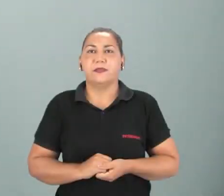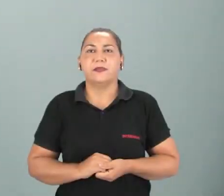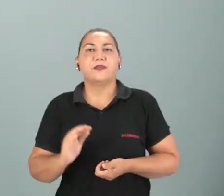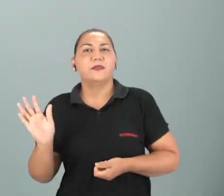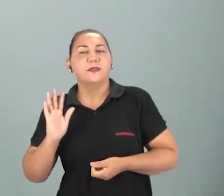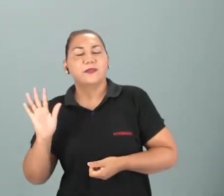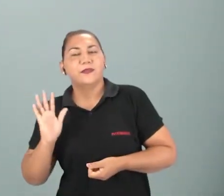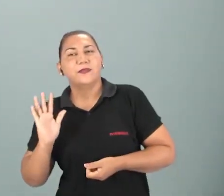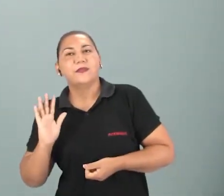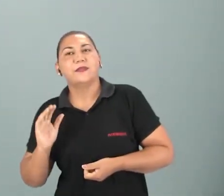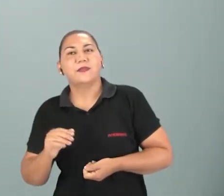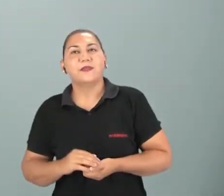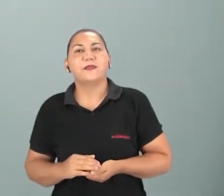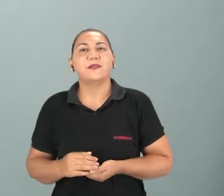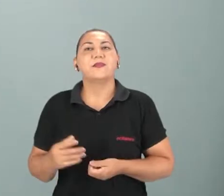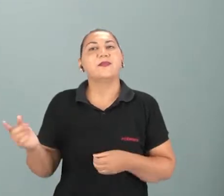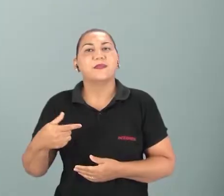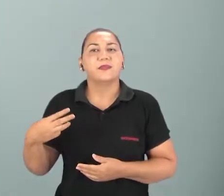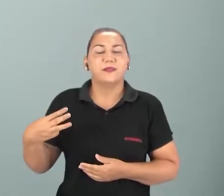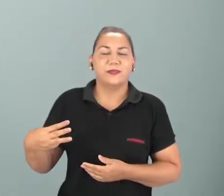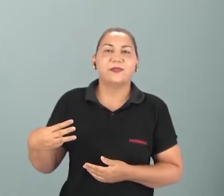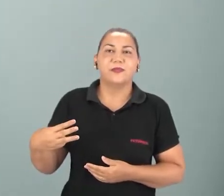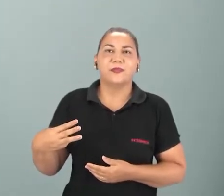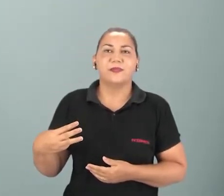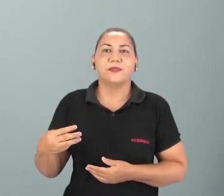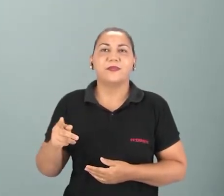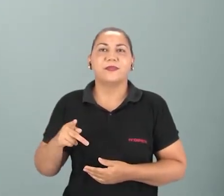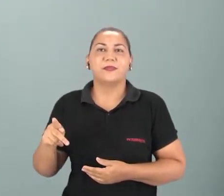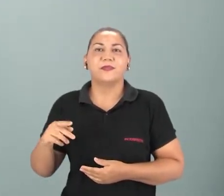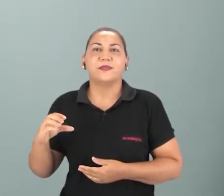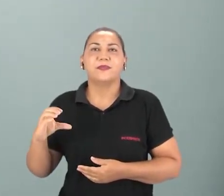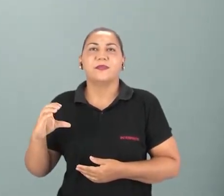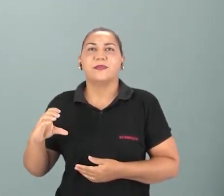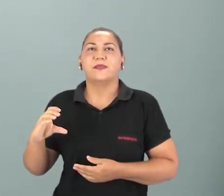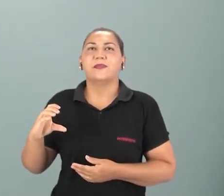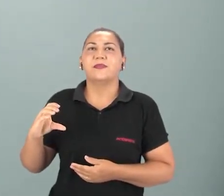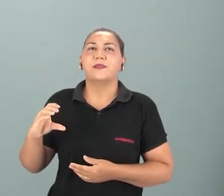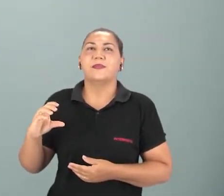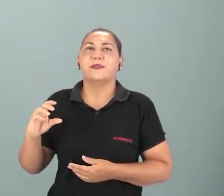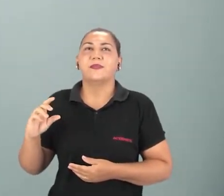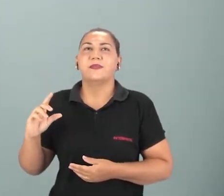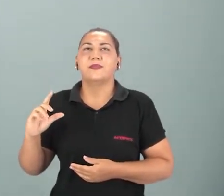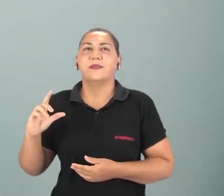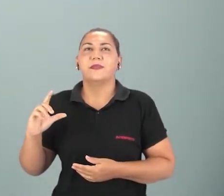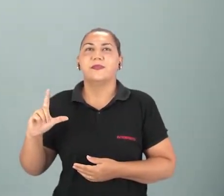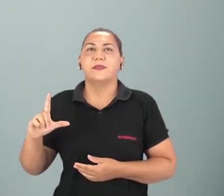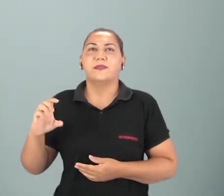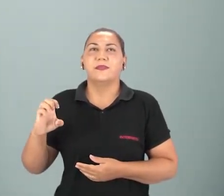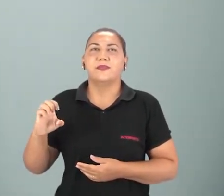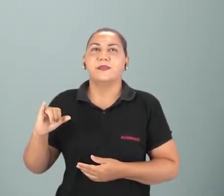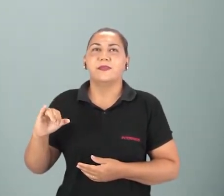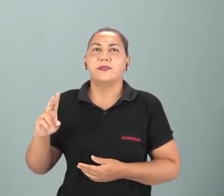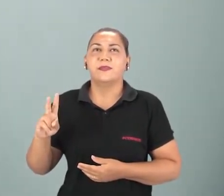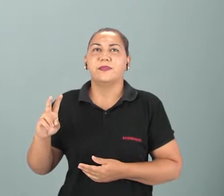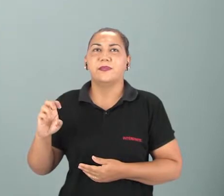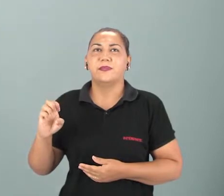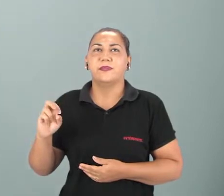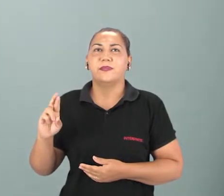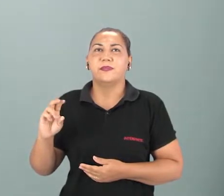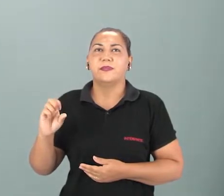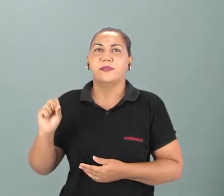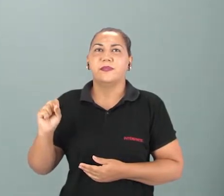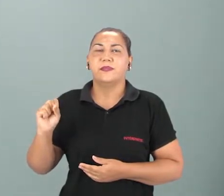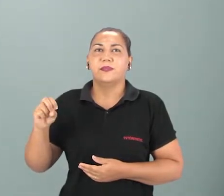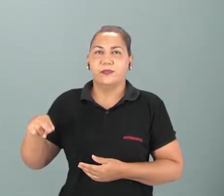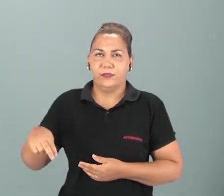Olá pessoal, nós estamos de volta. Eu sou o professor Cleves, para quem não lembra, eu trabalho com os sextos anos. E hoje nossa temática vai ser sobre